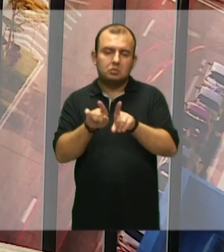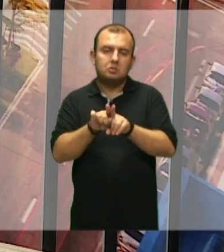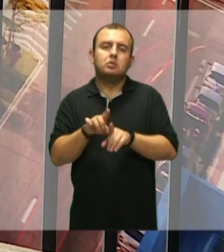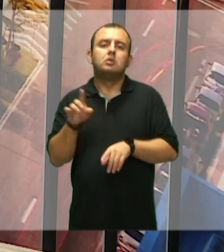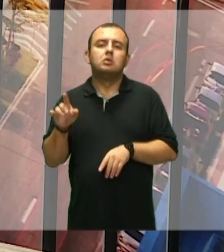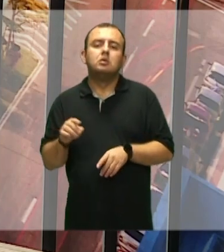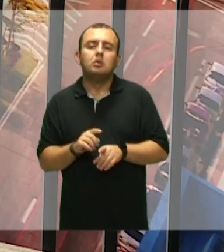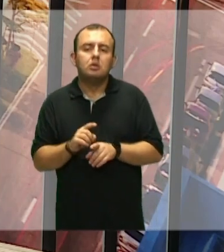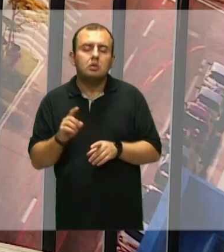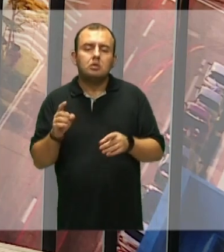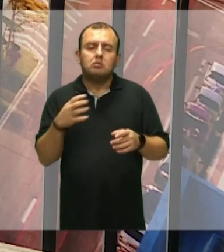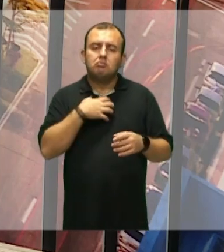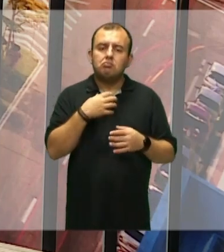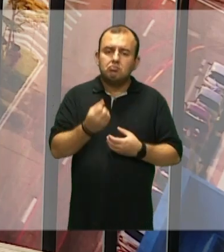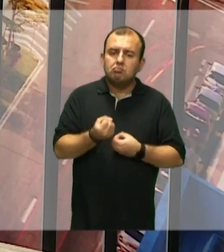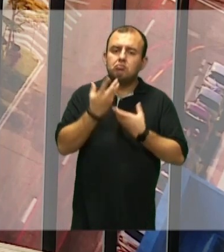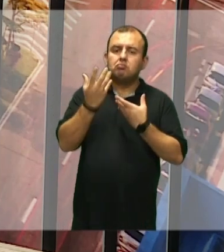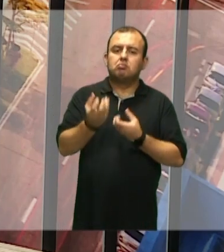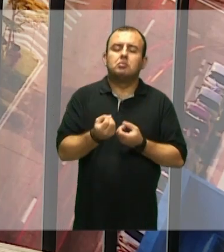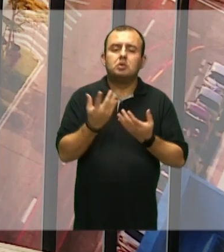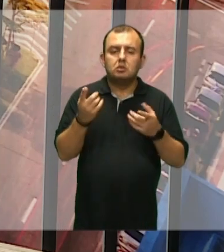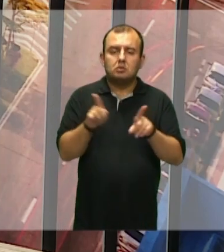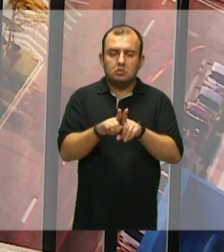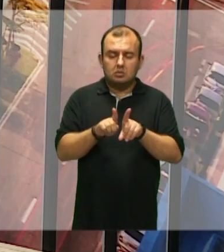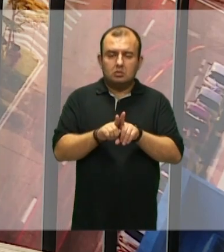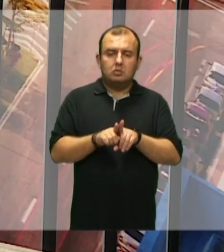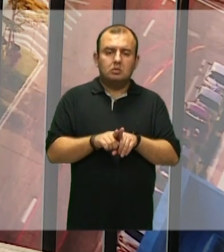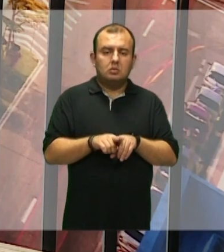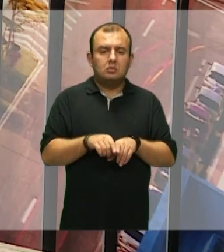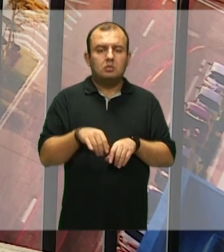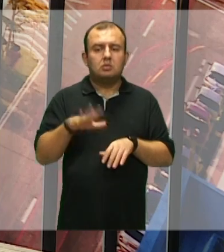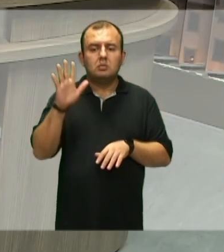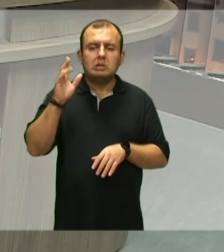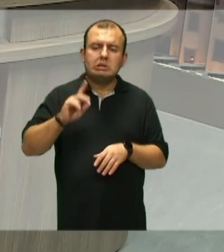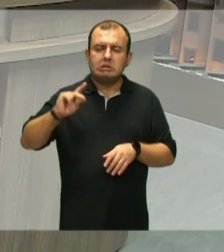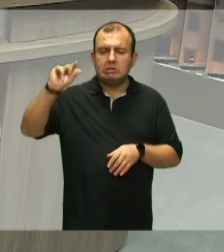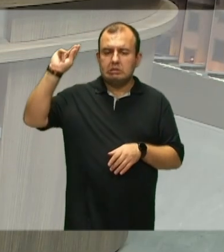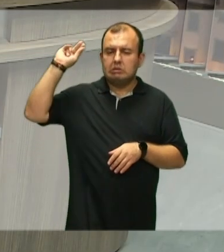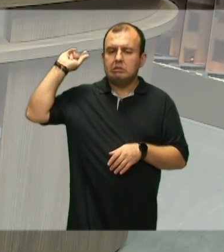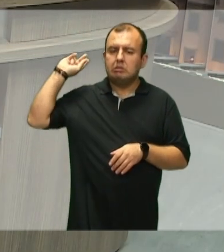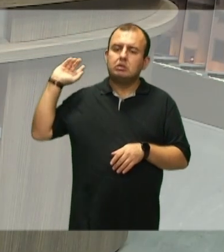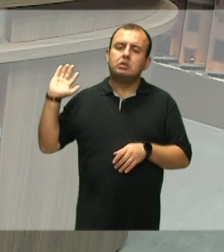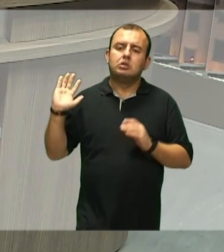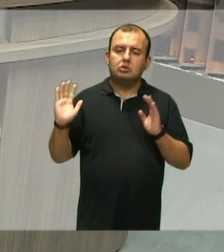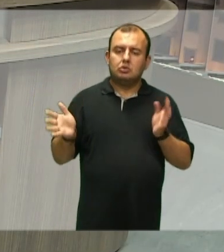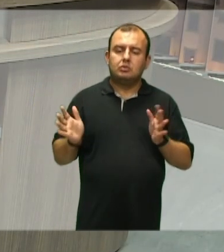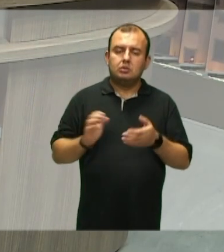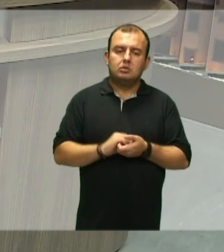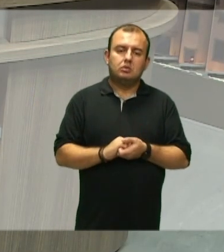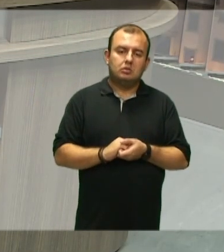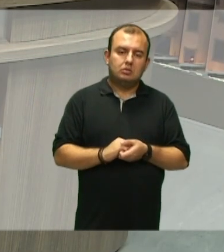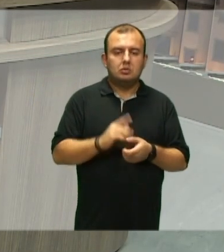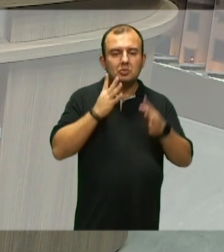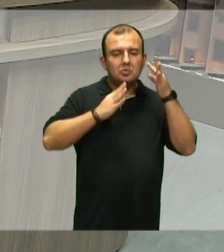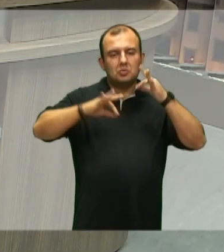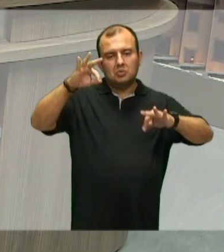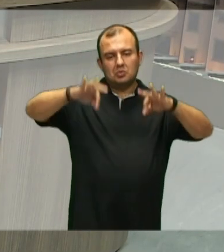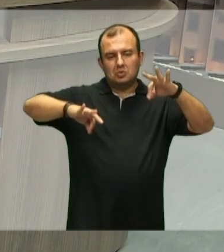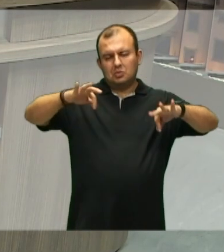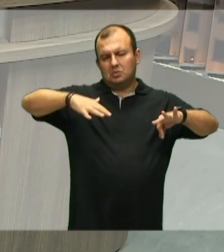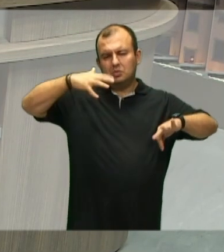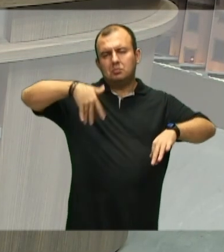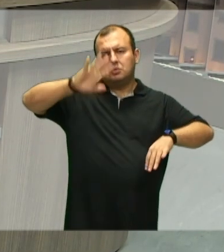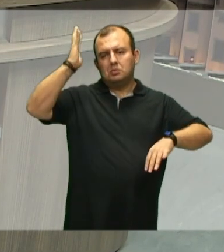uma das expressões que é uma das mais antigas, exatamente, né? Que é o teatro, e mais belas